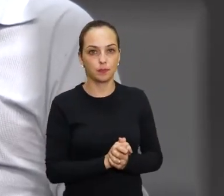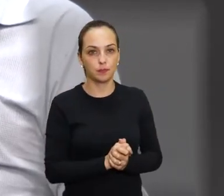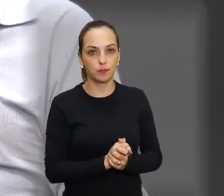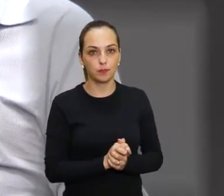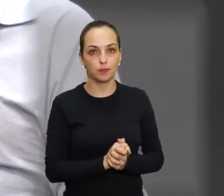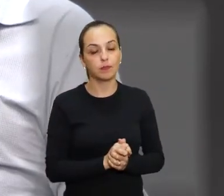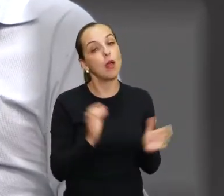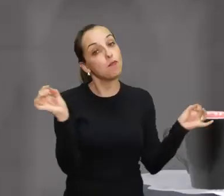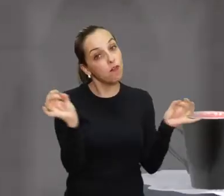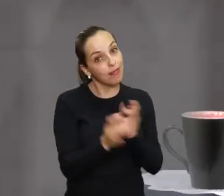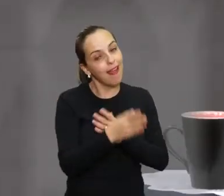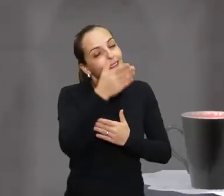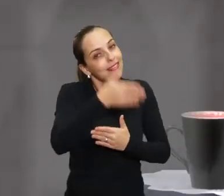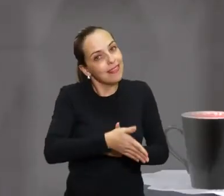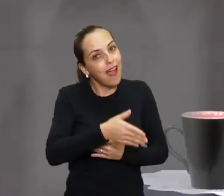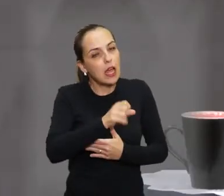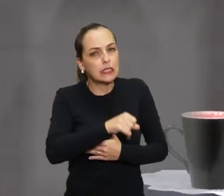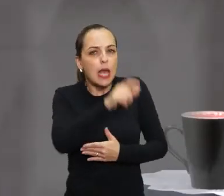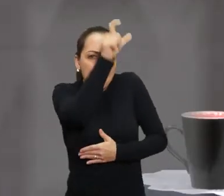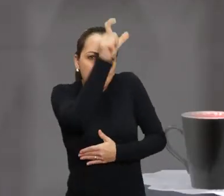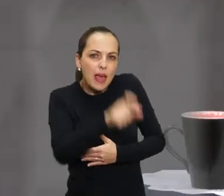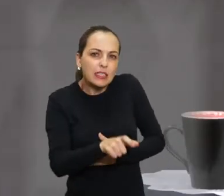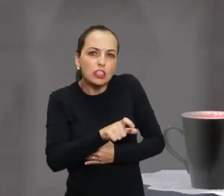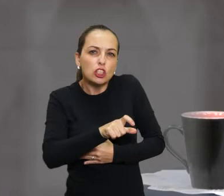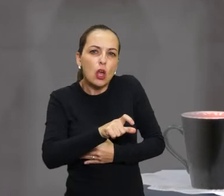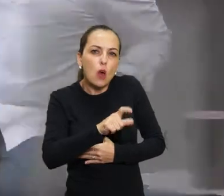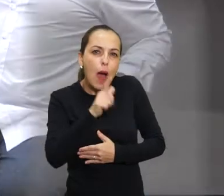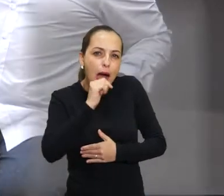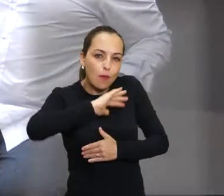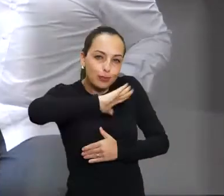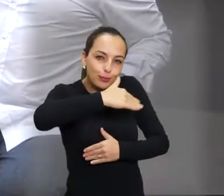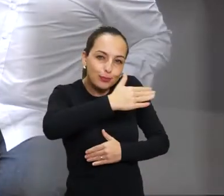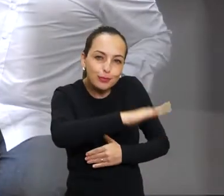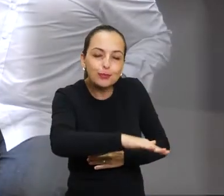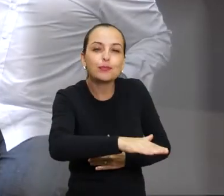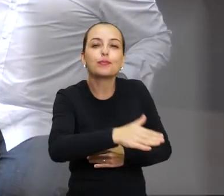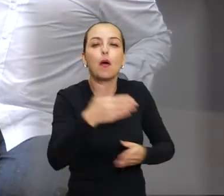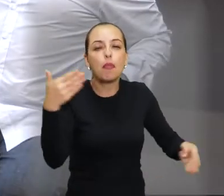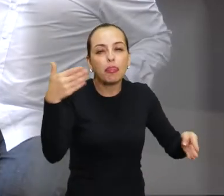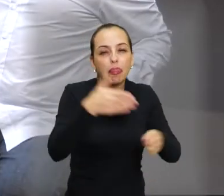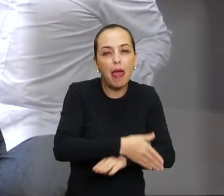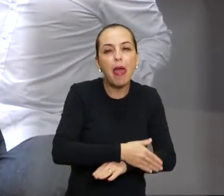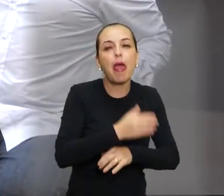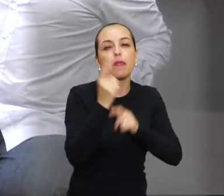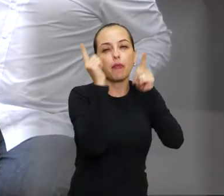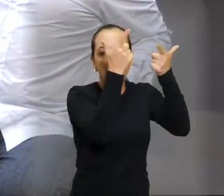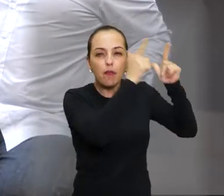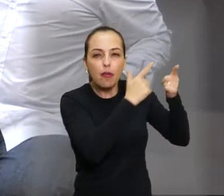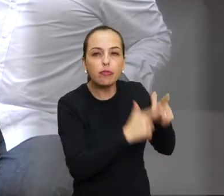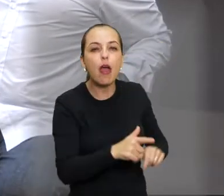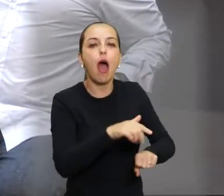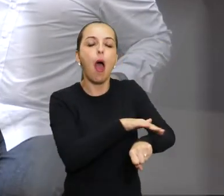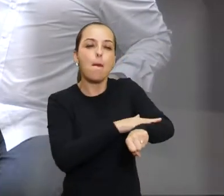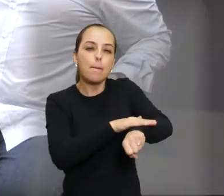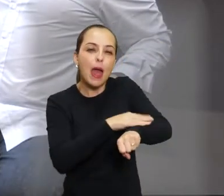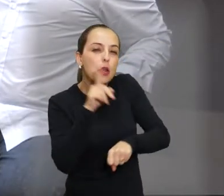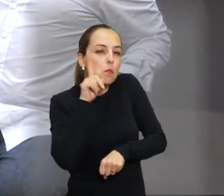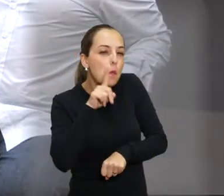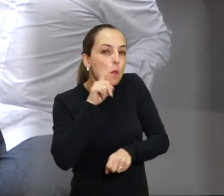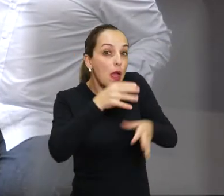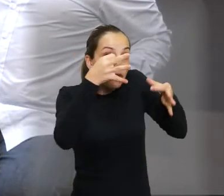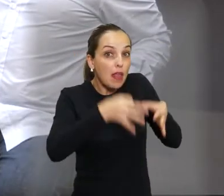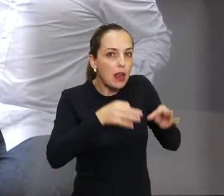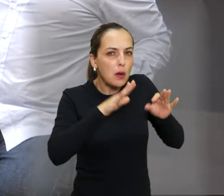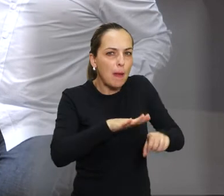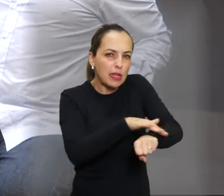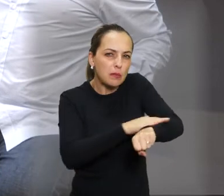façam isso. Doutor Sérgio, para finalizar, vamos deixar uma dica para quem está em casa, para quem já foi para a praia e já voltou, pegou um bronzeado seguro,